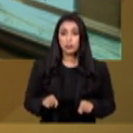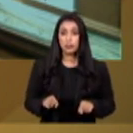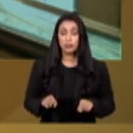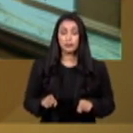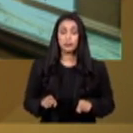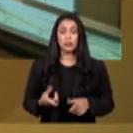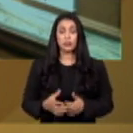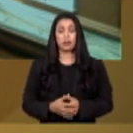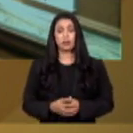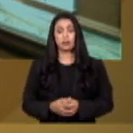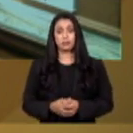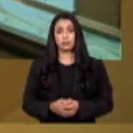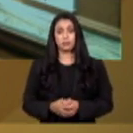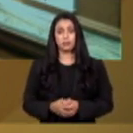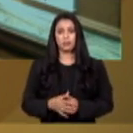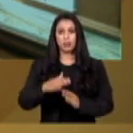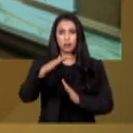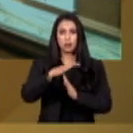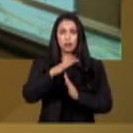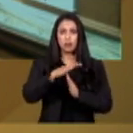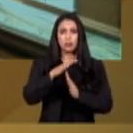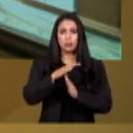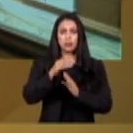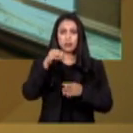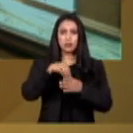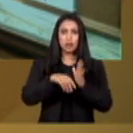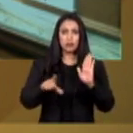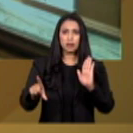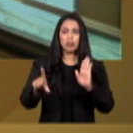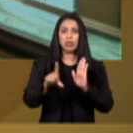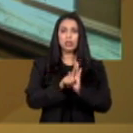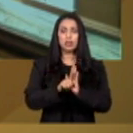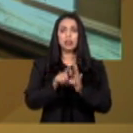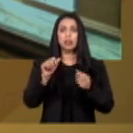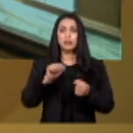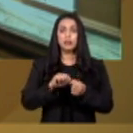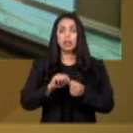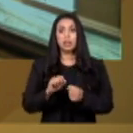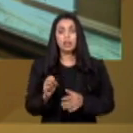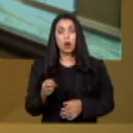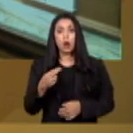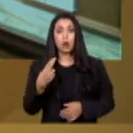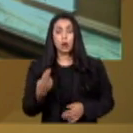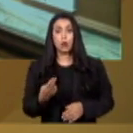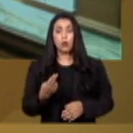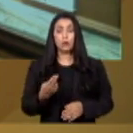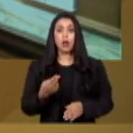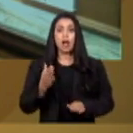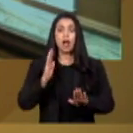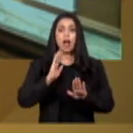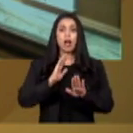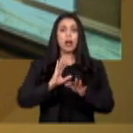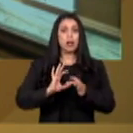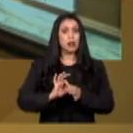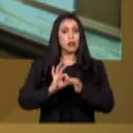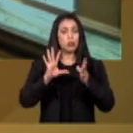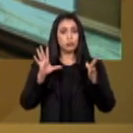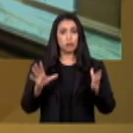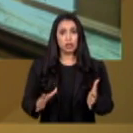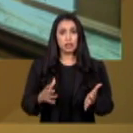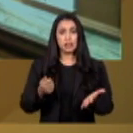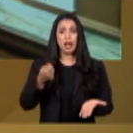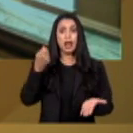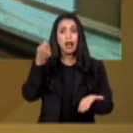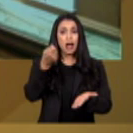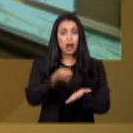é observado o disposto na legislação pertinente ou autorizar a cobrança judicial